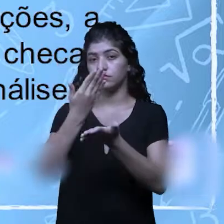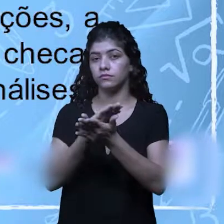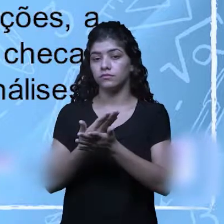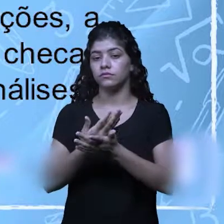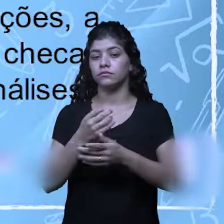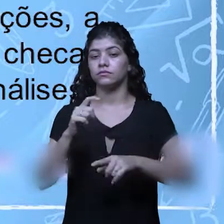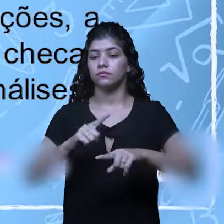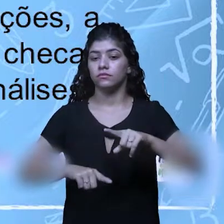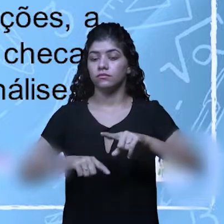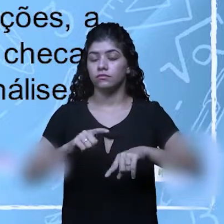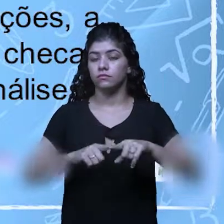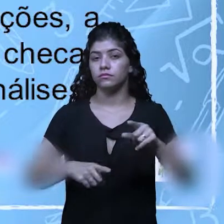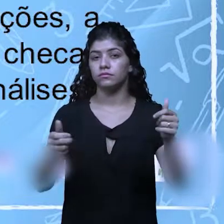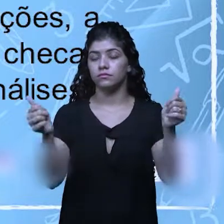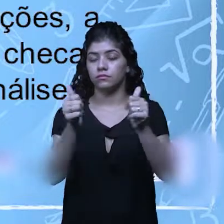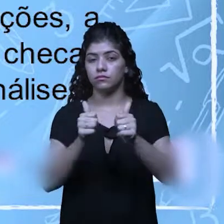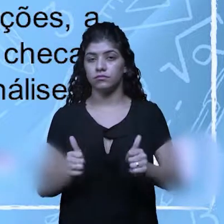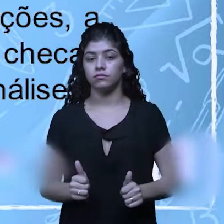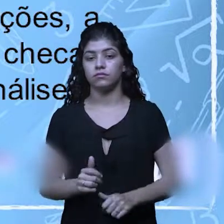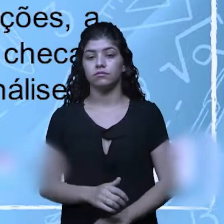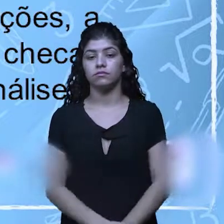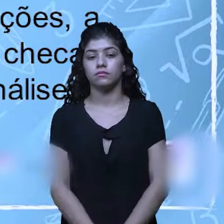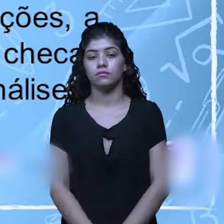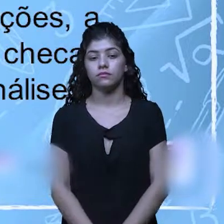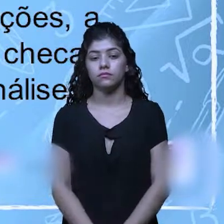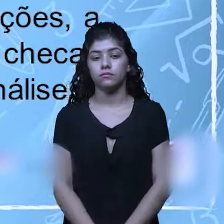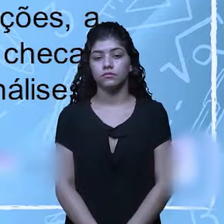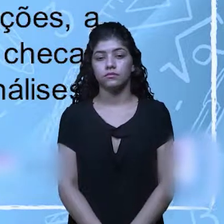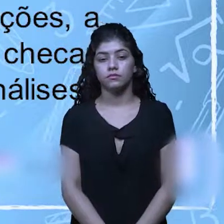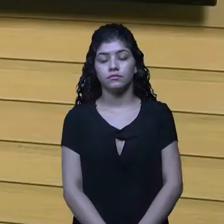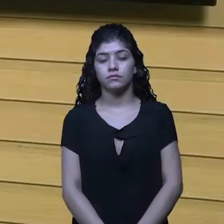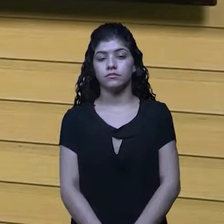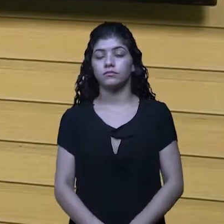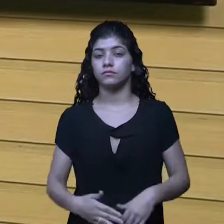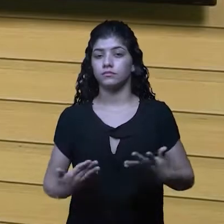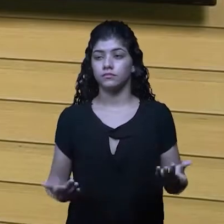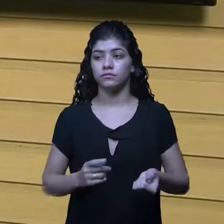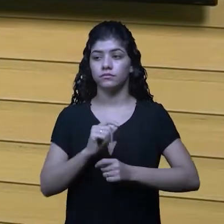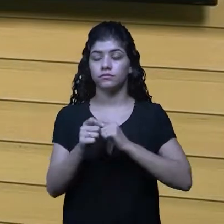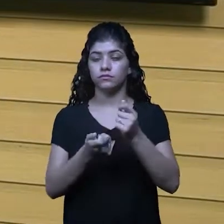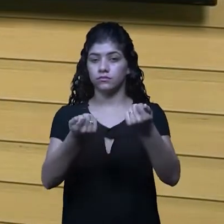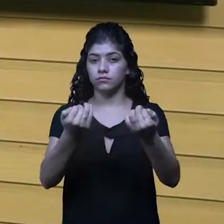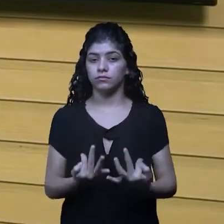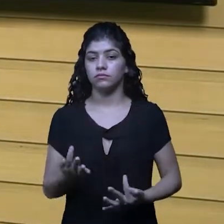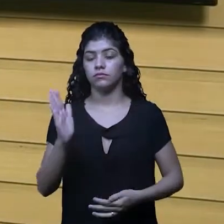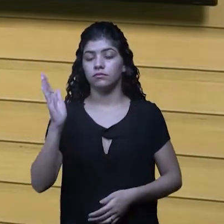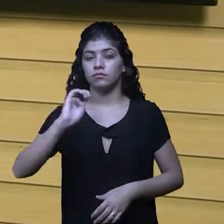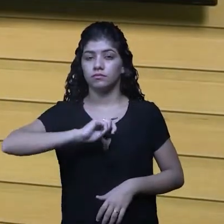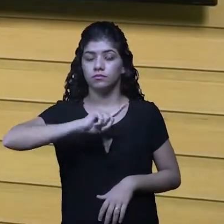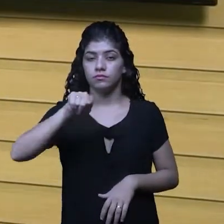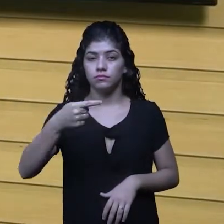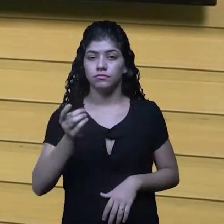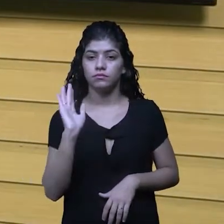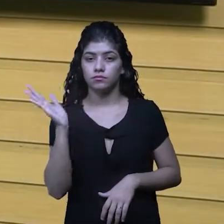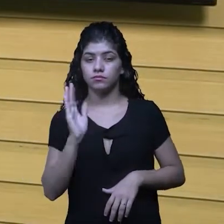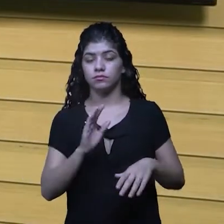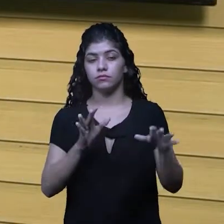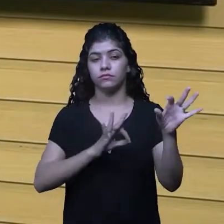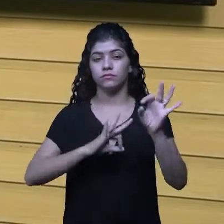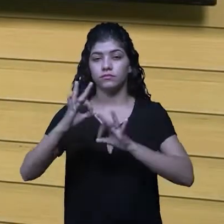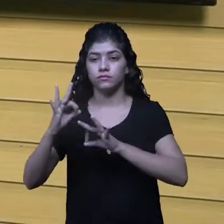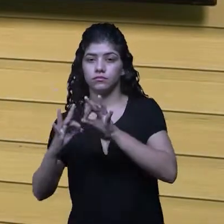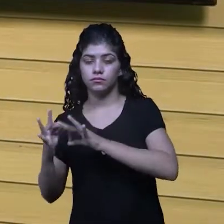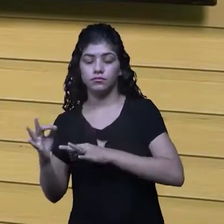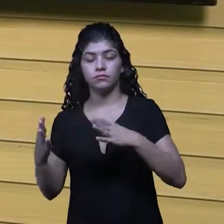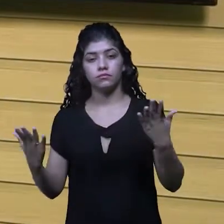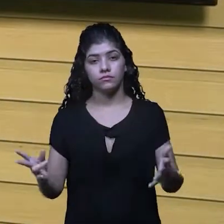confiabilidade da instrumentação que passa pelas análises. Então, como eu falei, depois de feita a